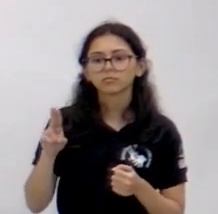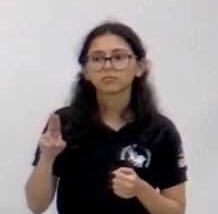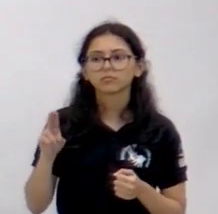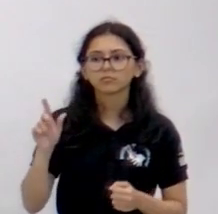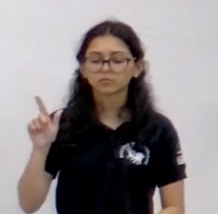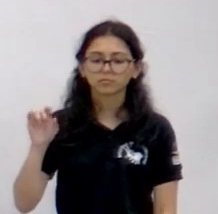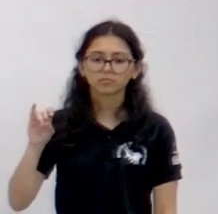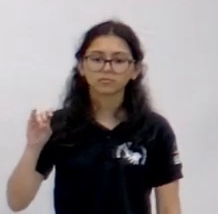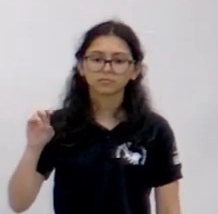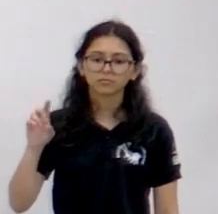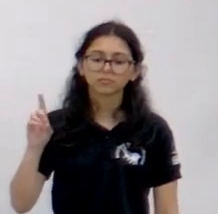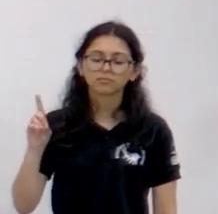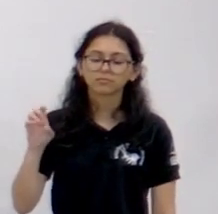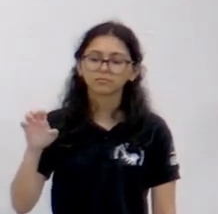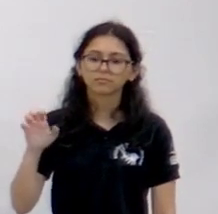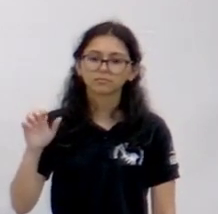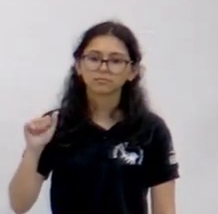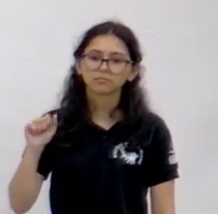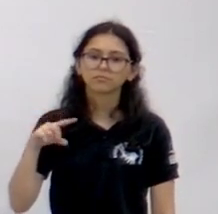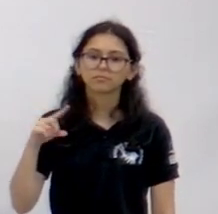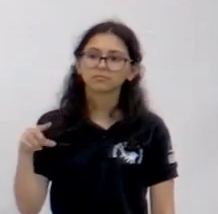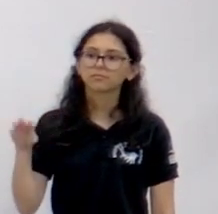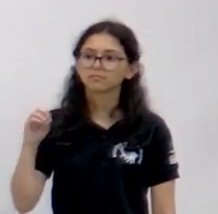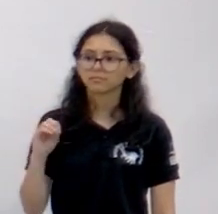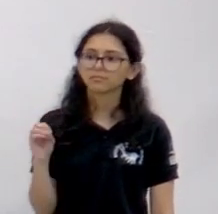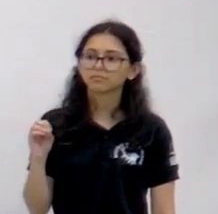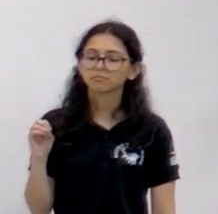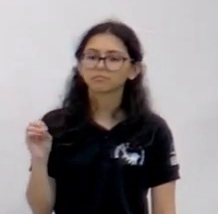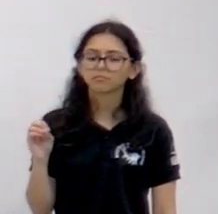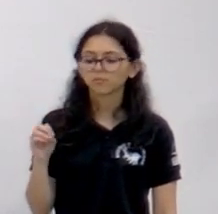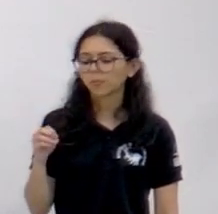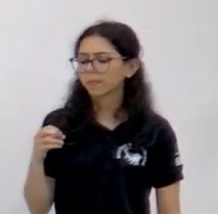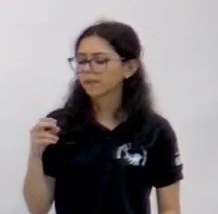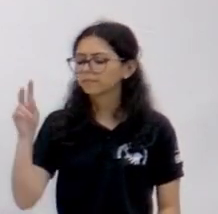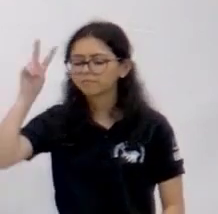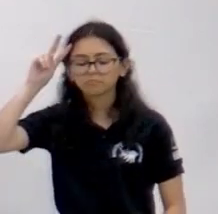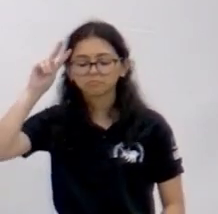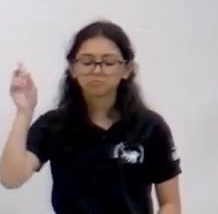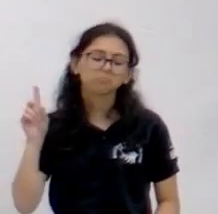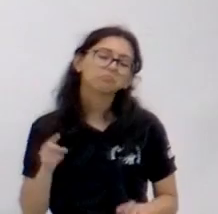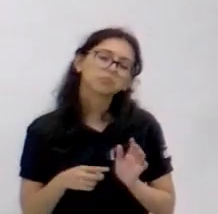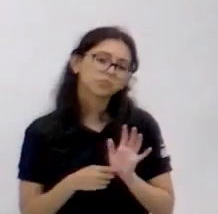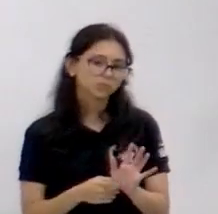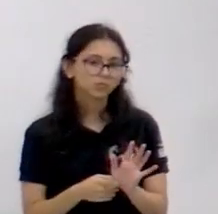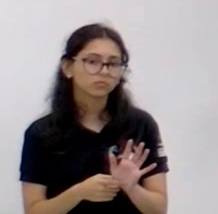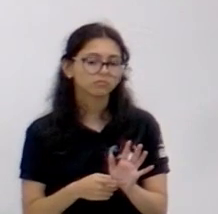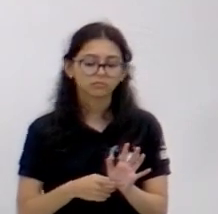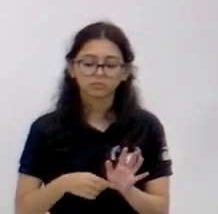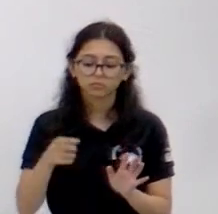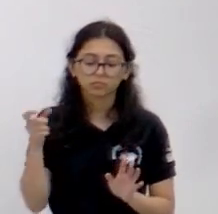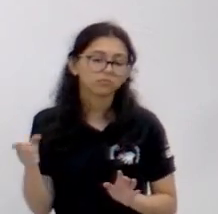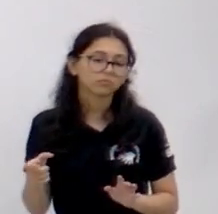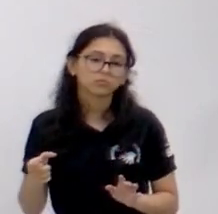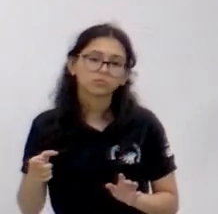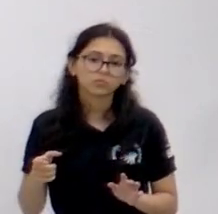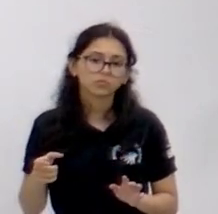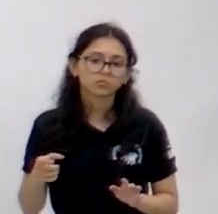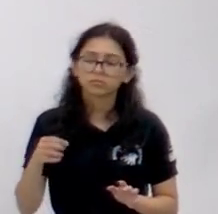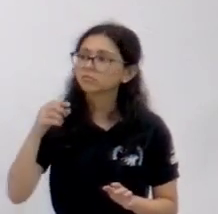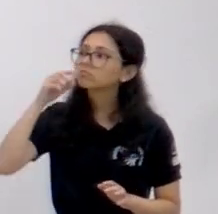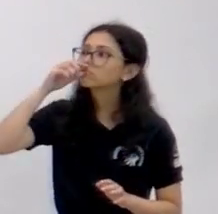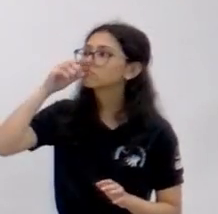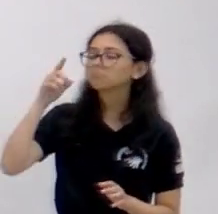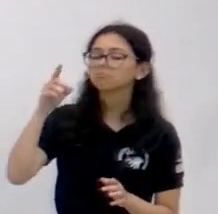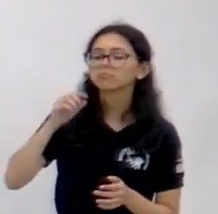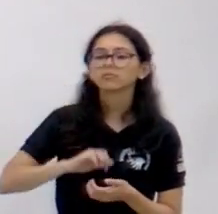A história de Gideão não nos leva a entender que Gideão era valente, corajoso, era alguém que ficou para a história como alguém